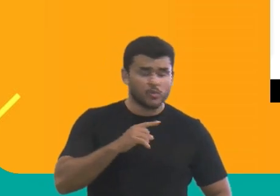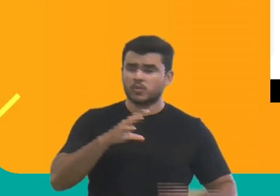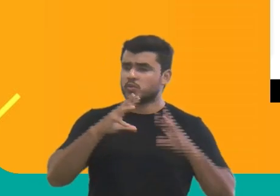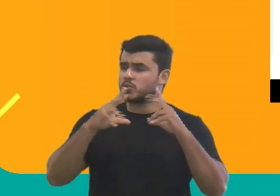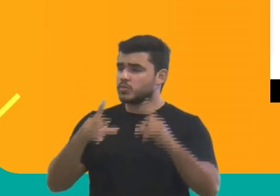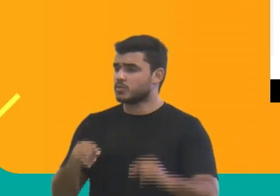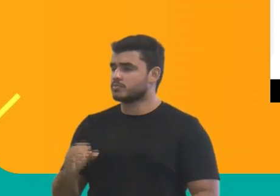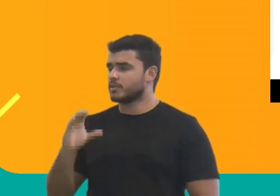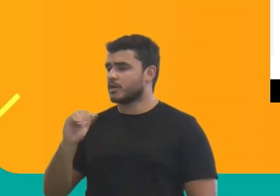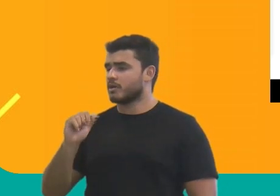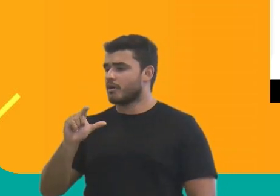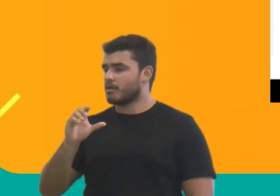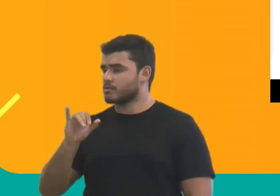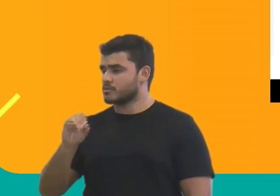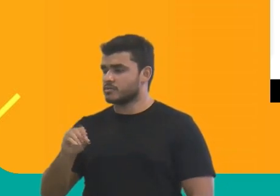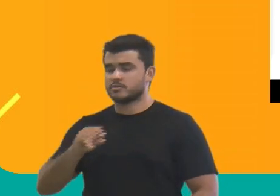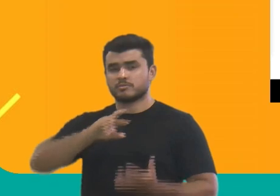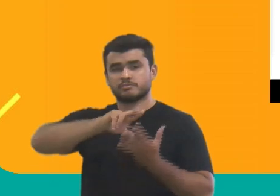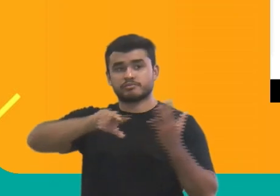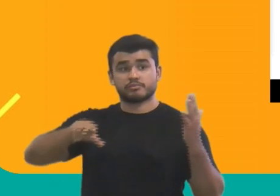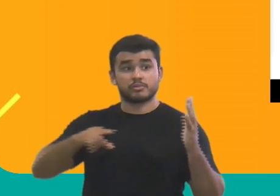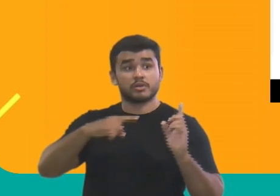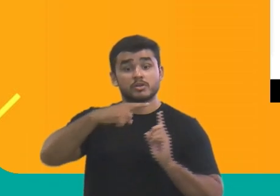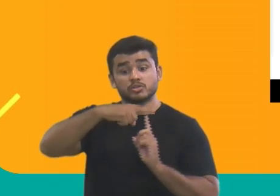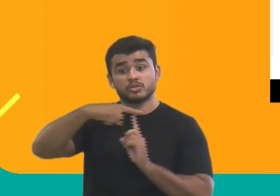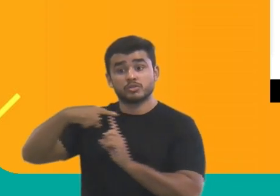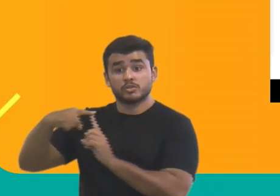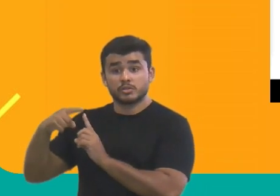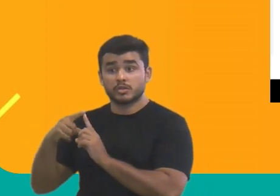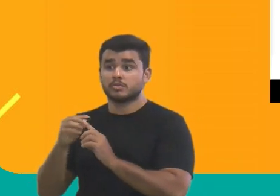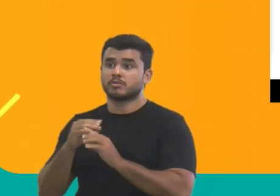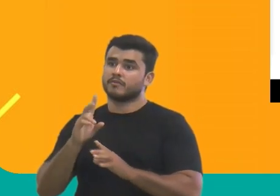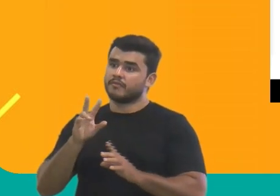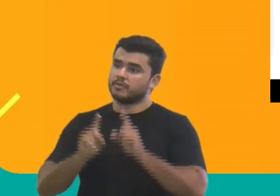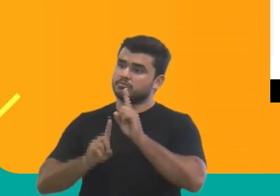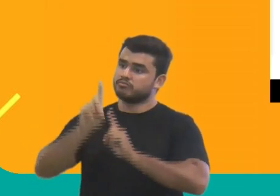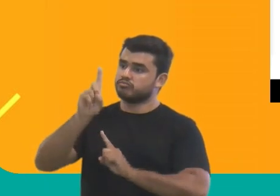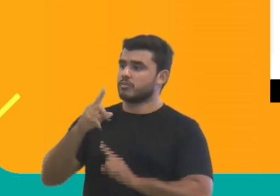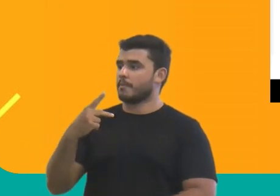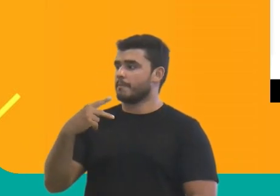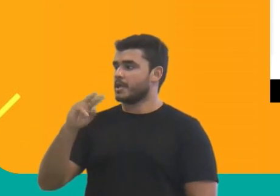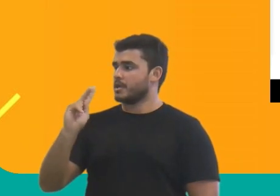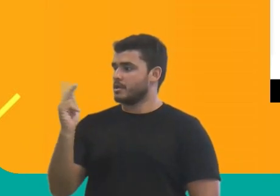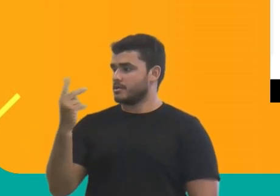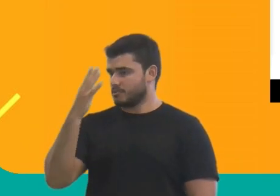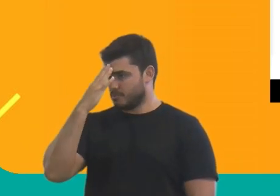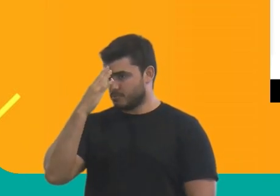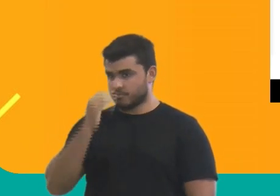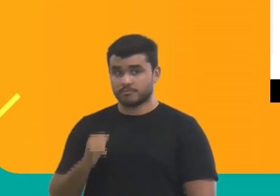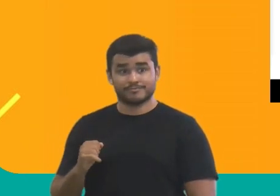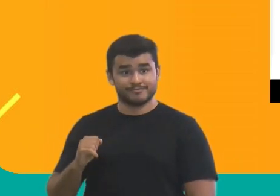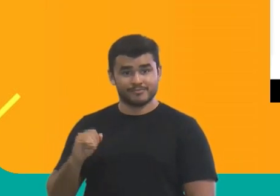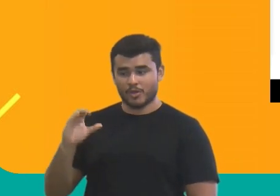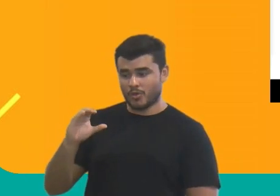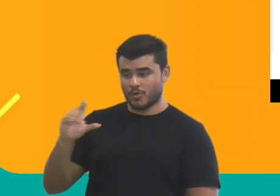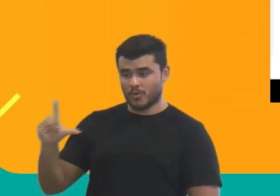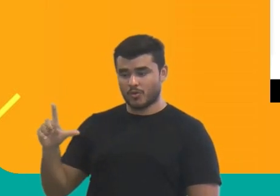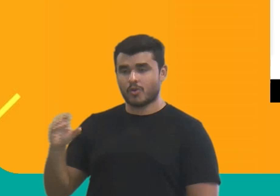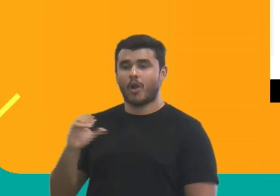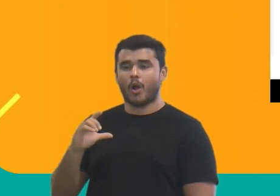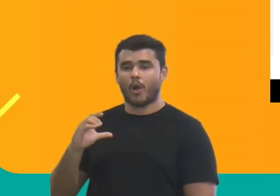hidróxido, carbonato, corrige pH, eleva pH. Cloro, na formulação do